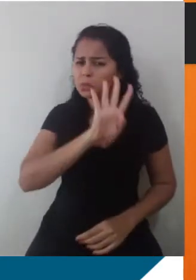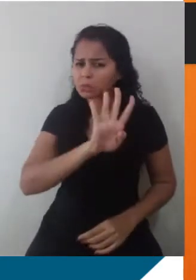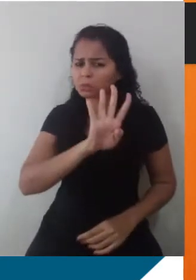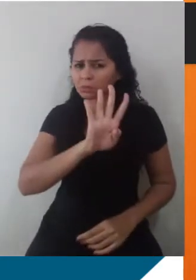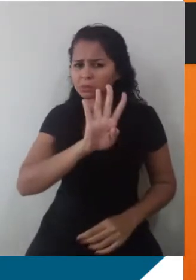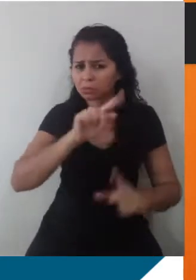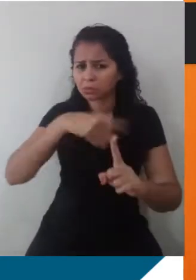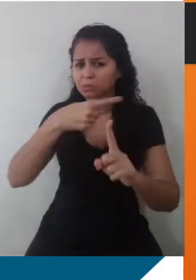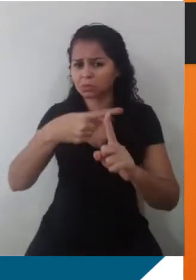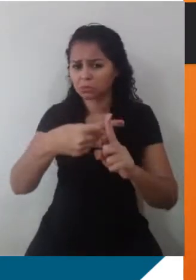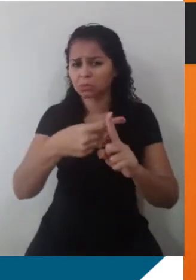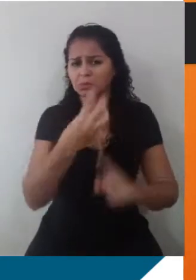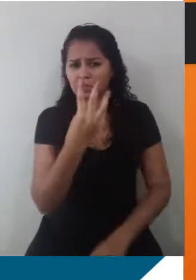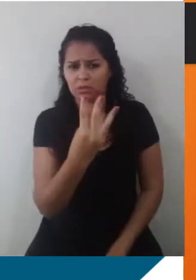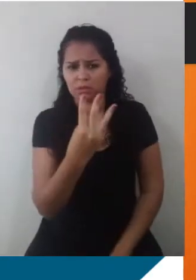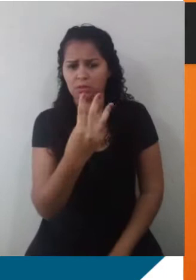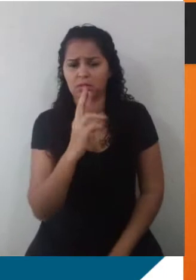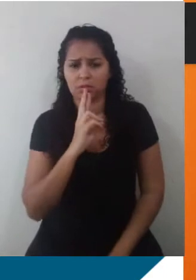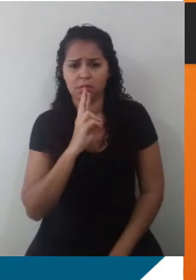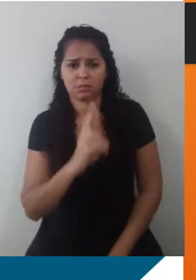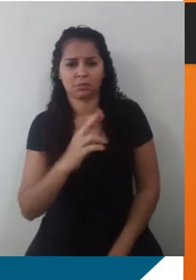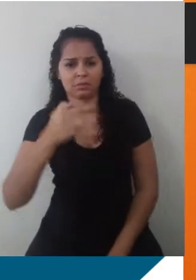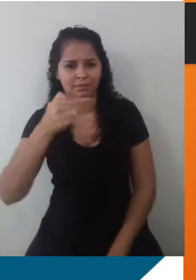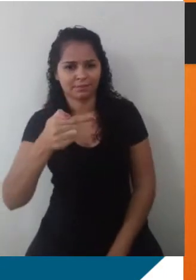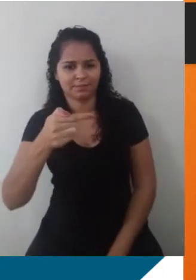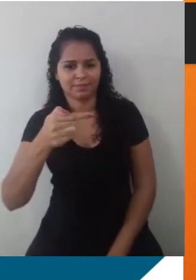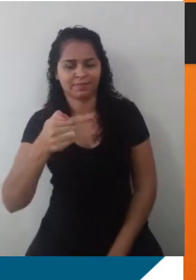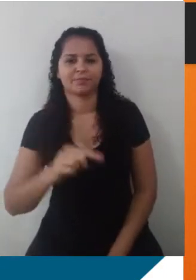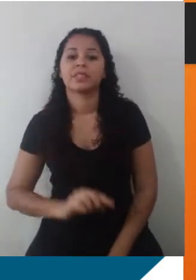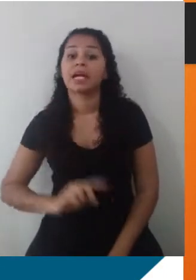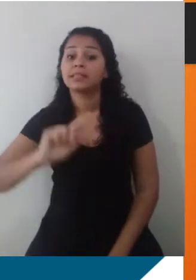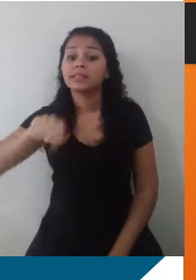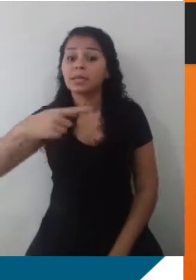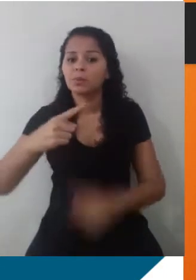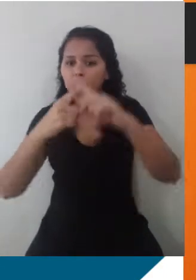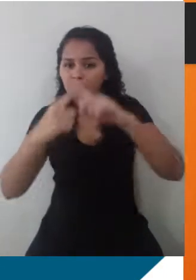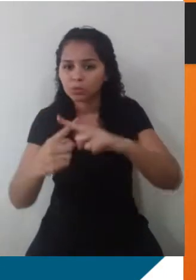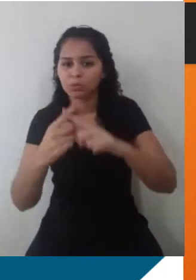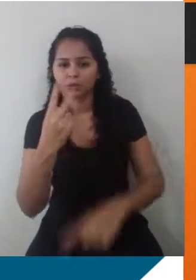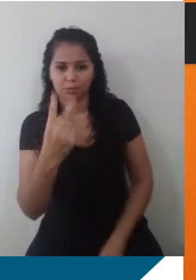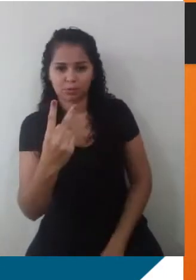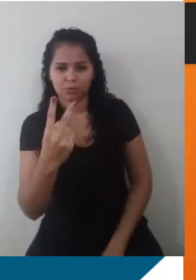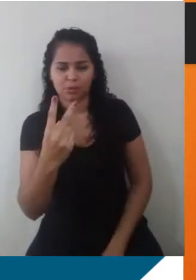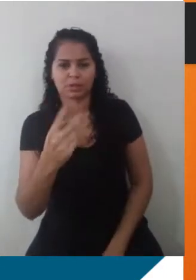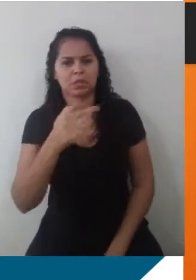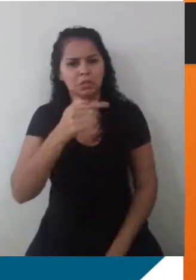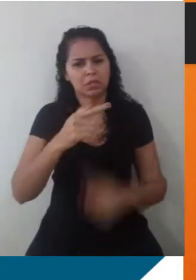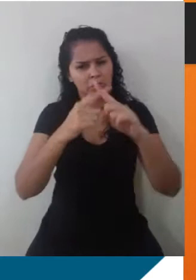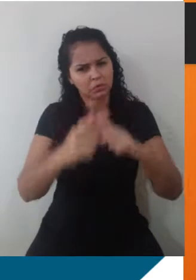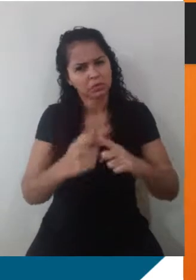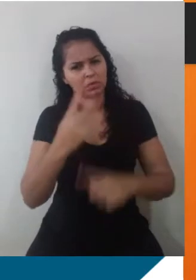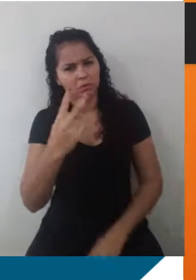4, ele vai ser somado a 3 unidades. Com isso ele vai virar 7. E depois ele vai ser multiplicado por 2. 7 multiplicado